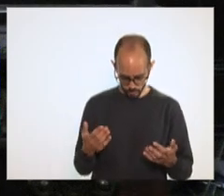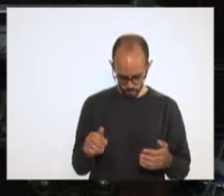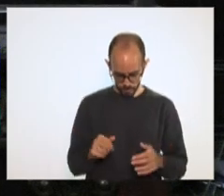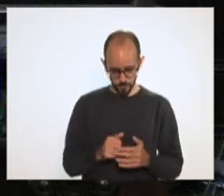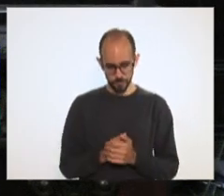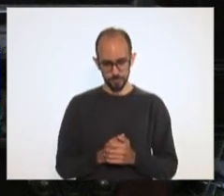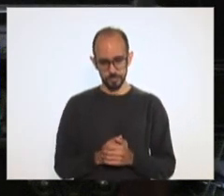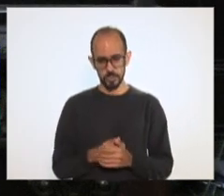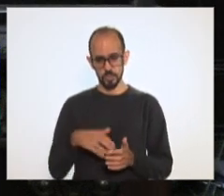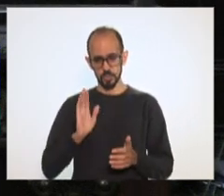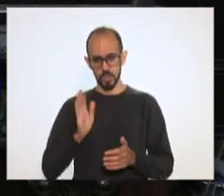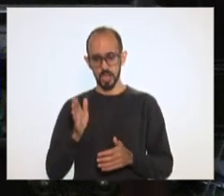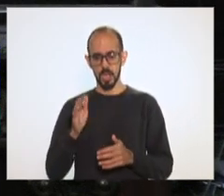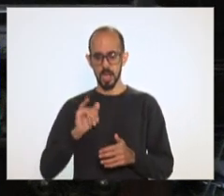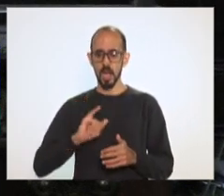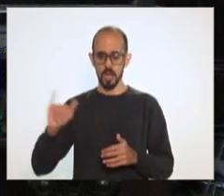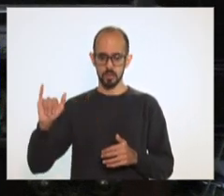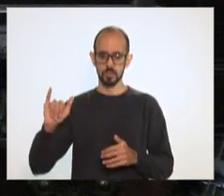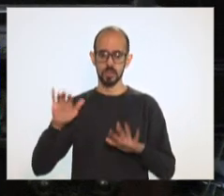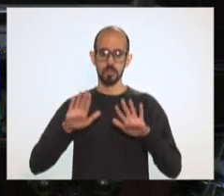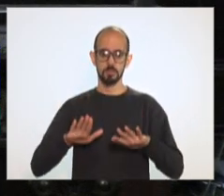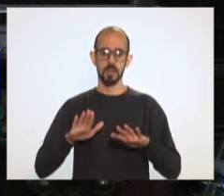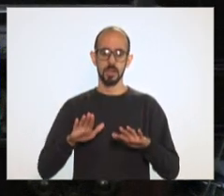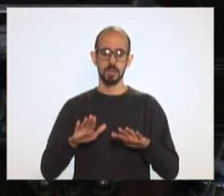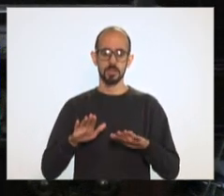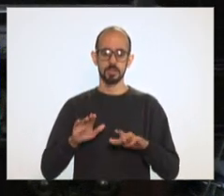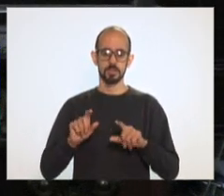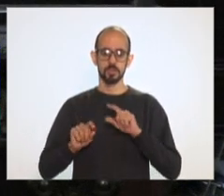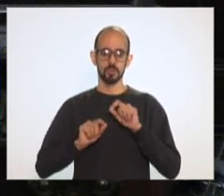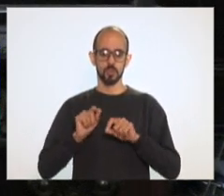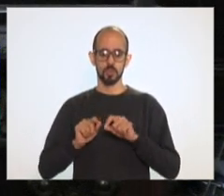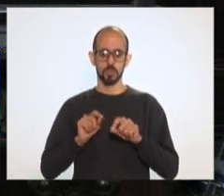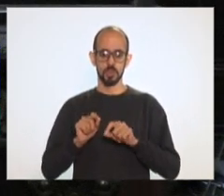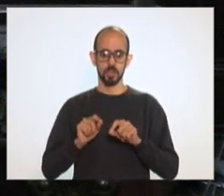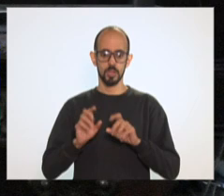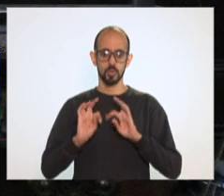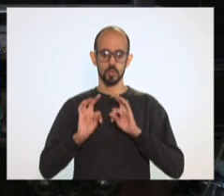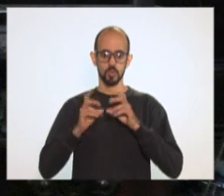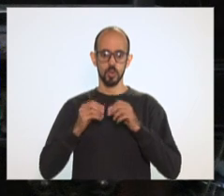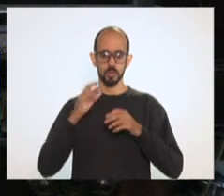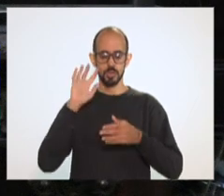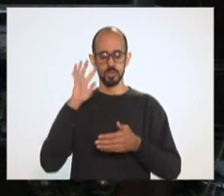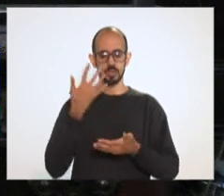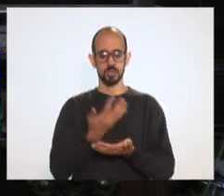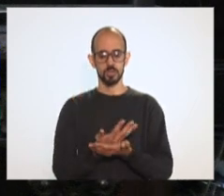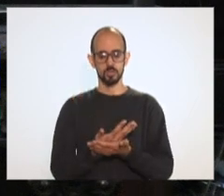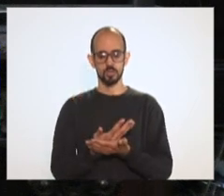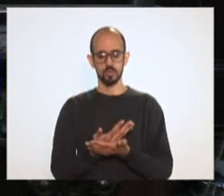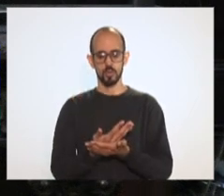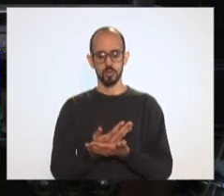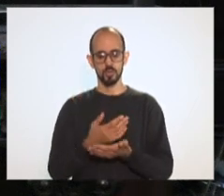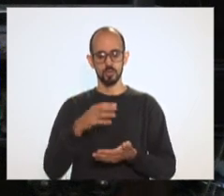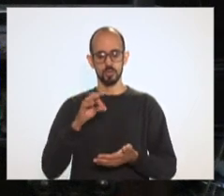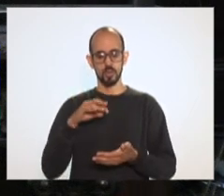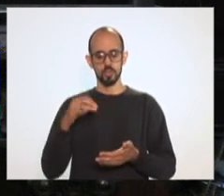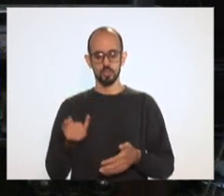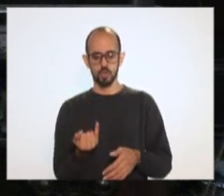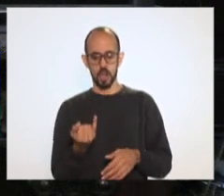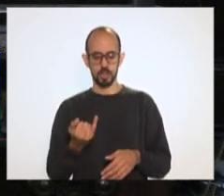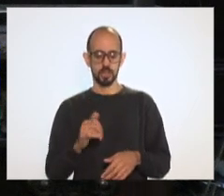recado não consegui falar mas nós recorremos sempre de todas as decisões do TJ pedir mais atenção em relação